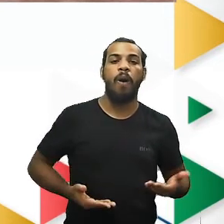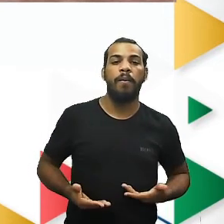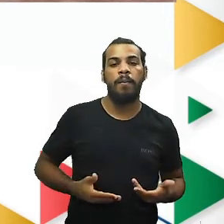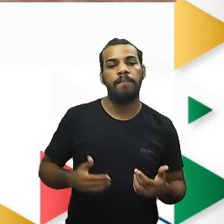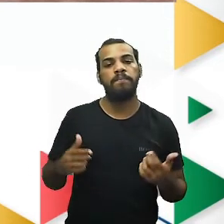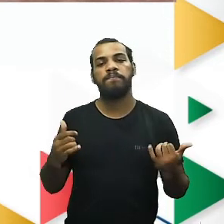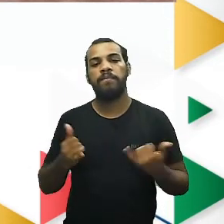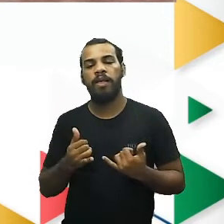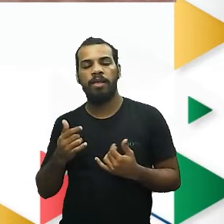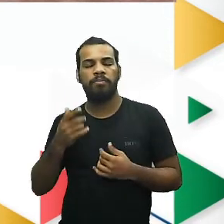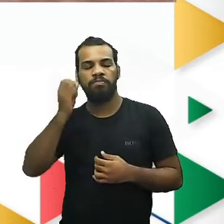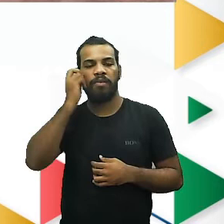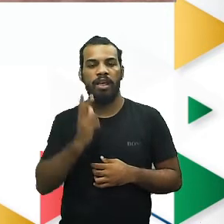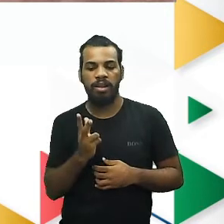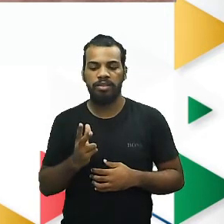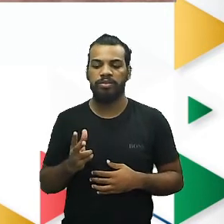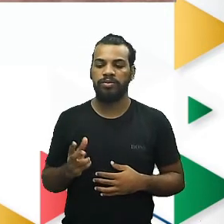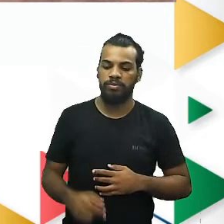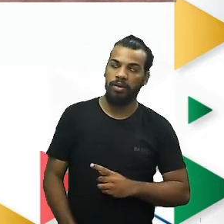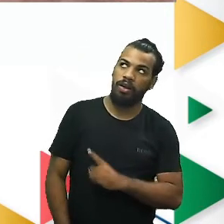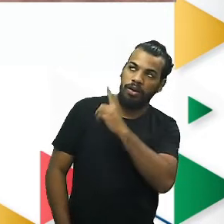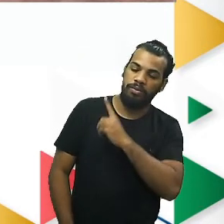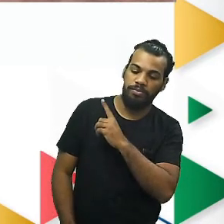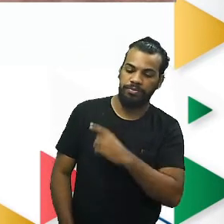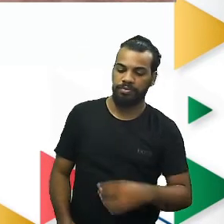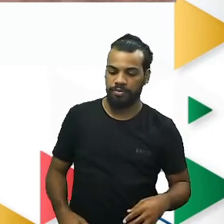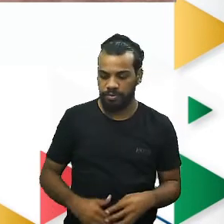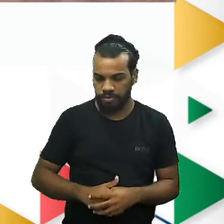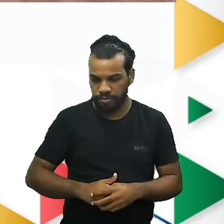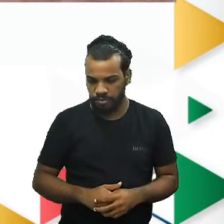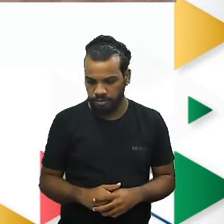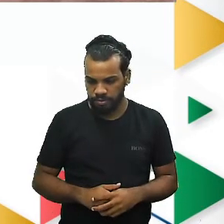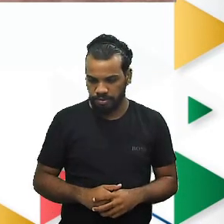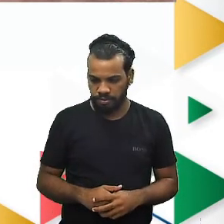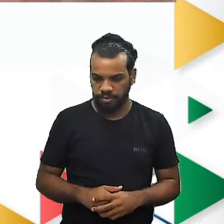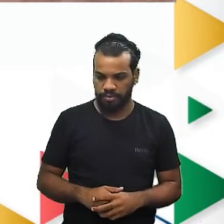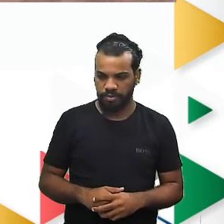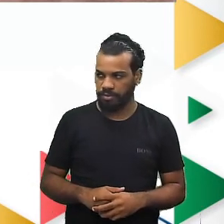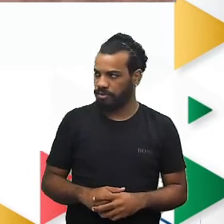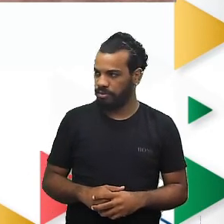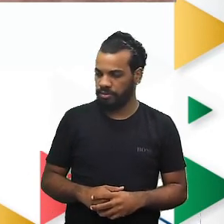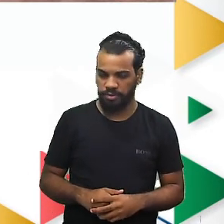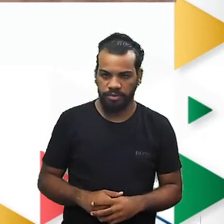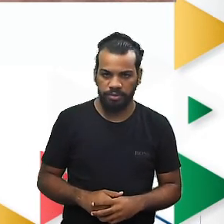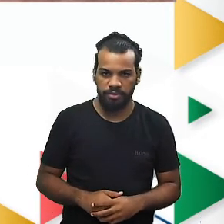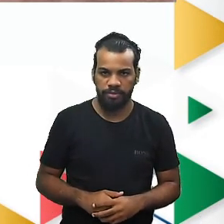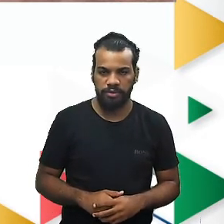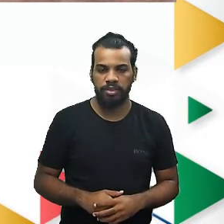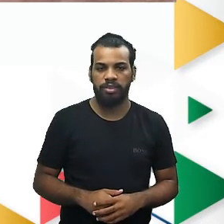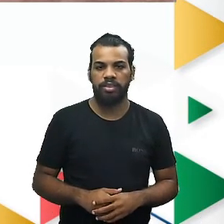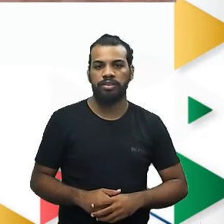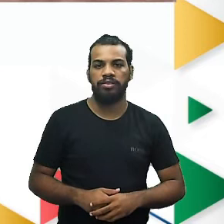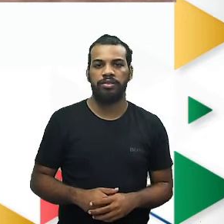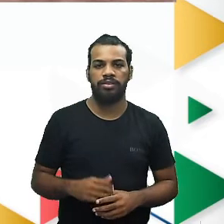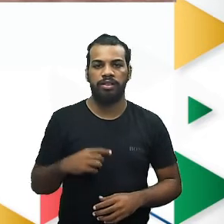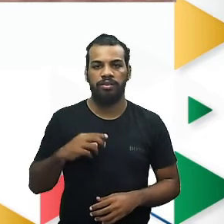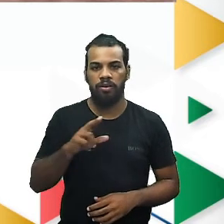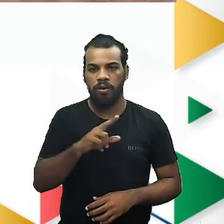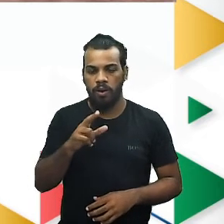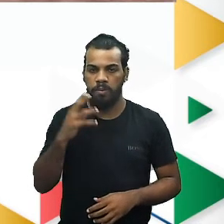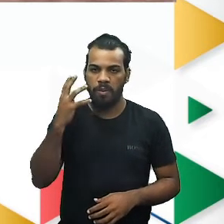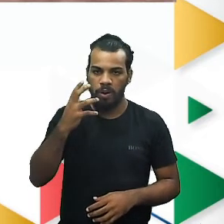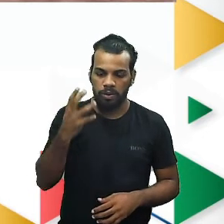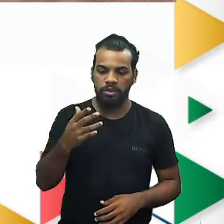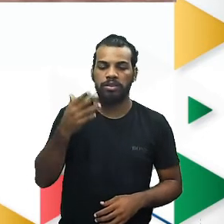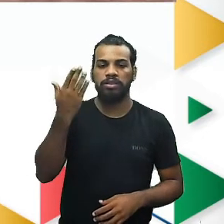imagem aí do cartaz de Ópera do Malandro, que é do grande Chico Buarque, né? Então, também dos nossos grandes nomes da música. Chico